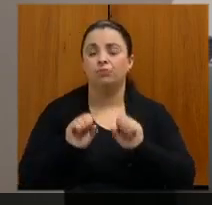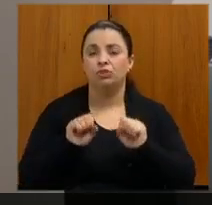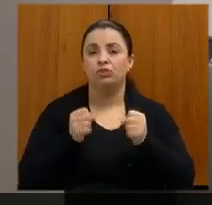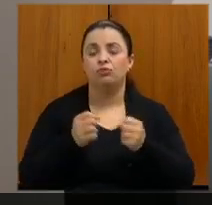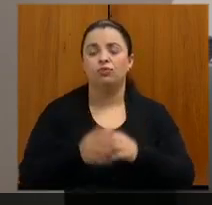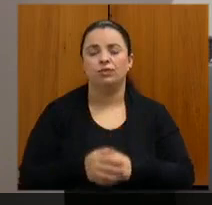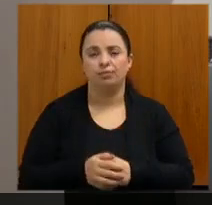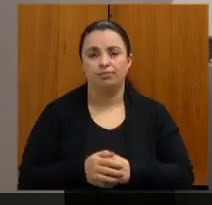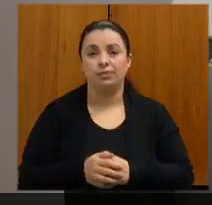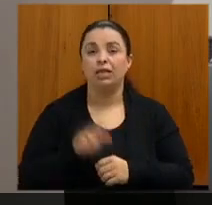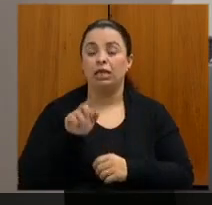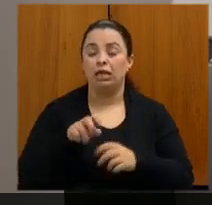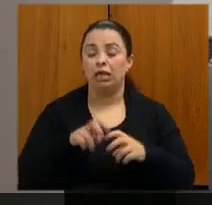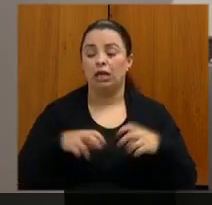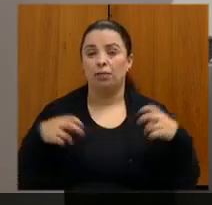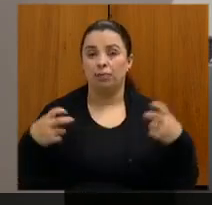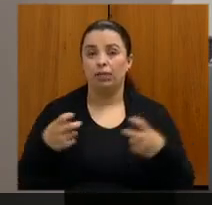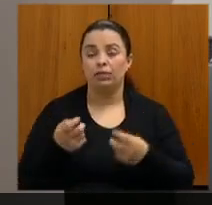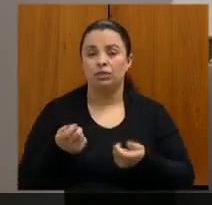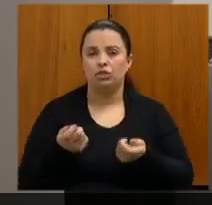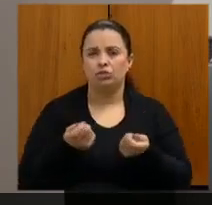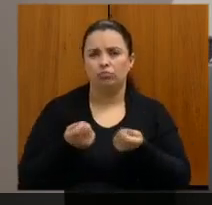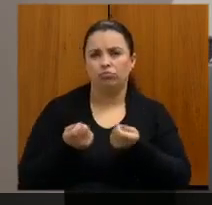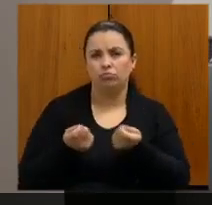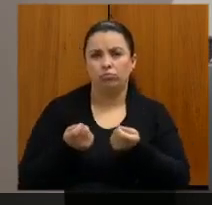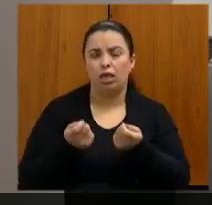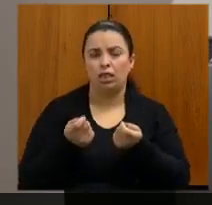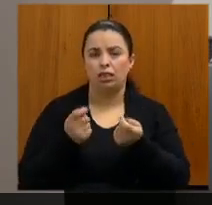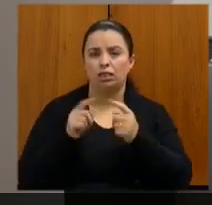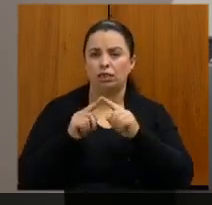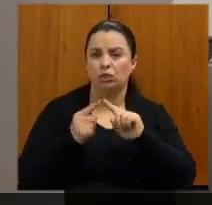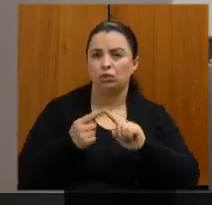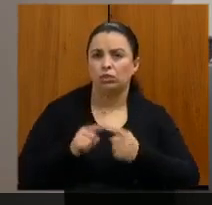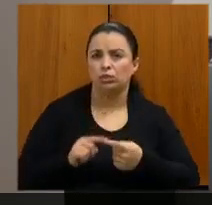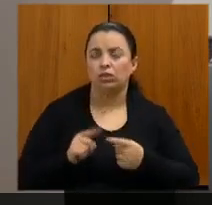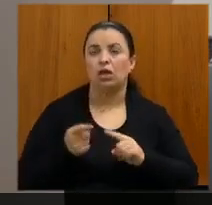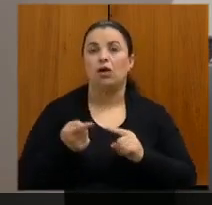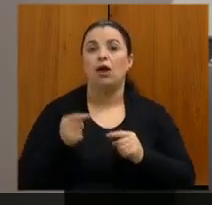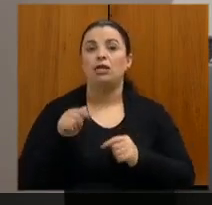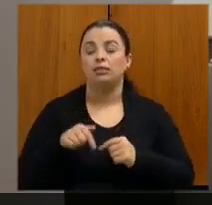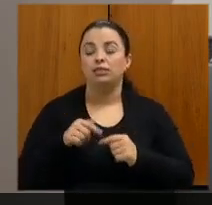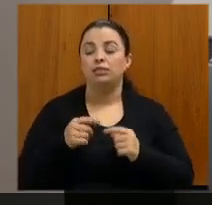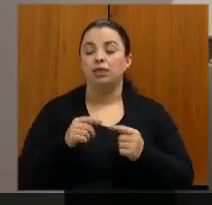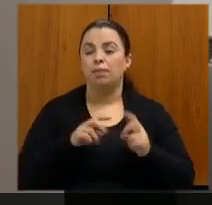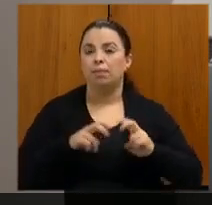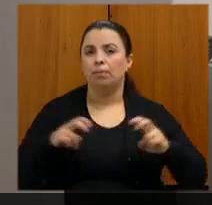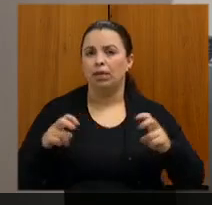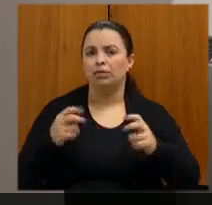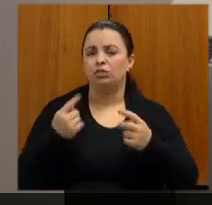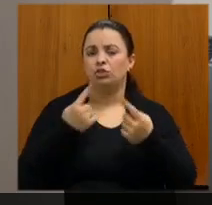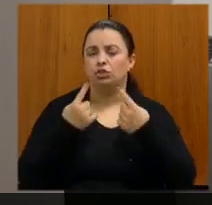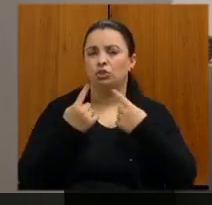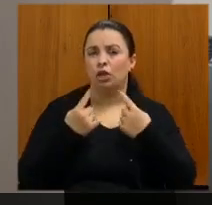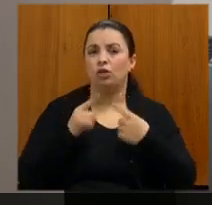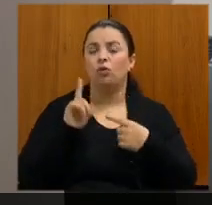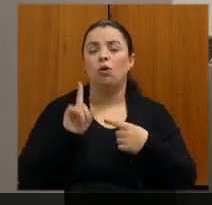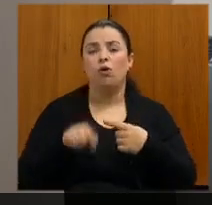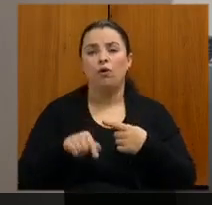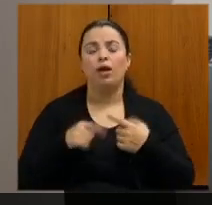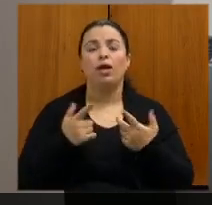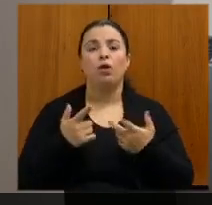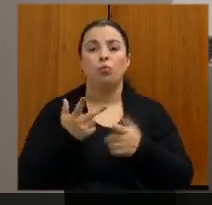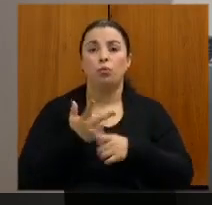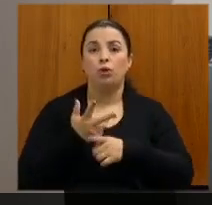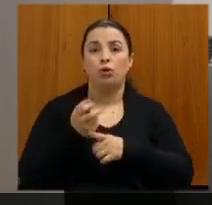que a mesa de negociação essa mesa de diálogos ela foi e é uma conquista